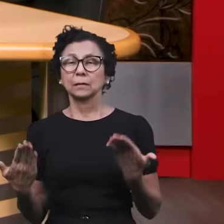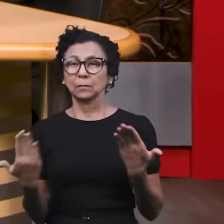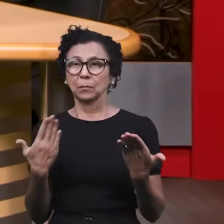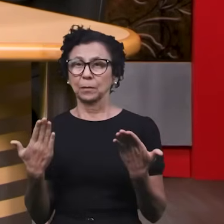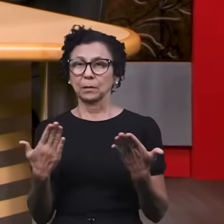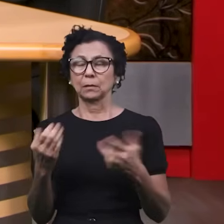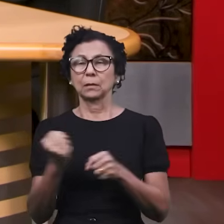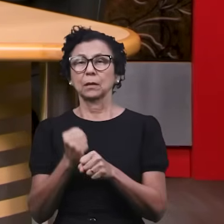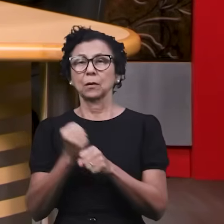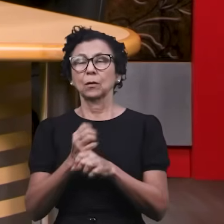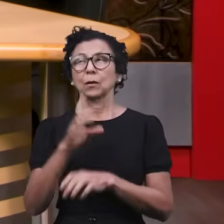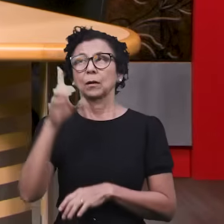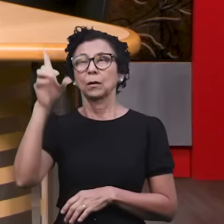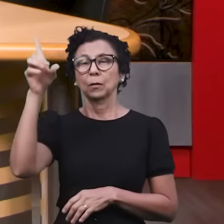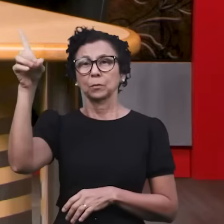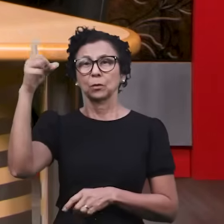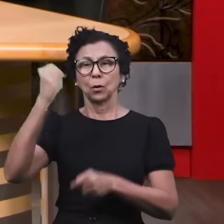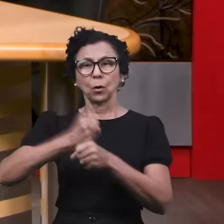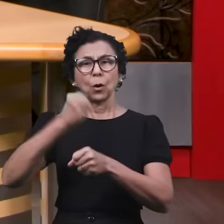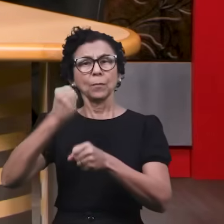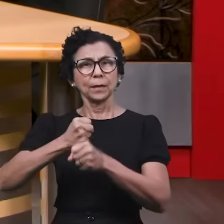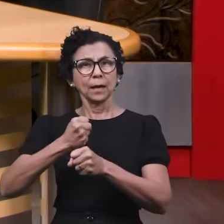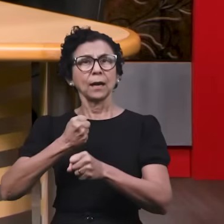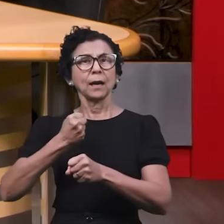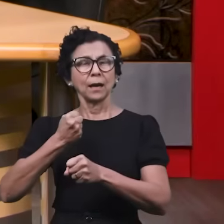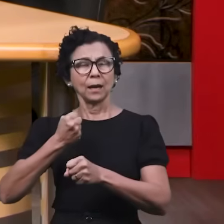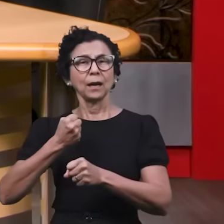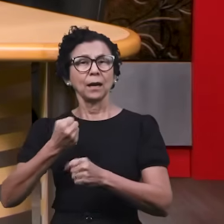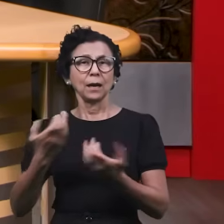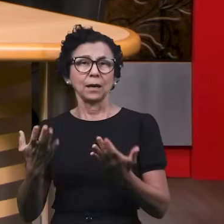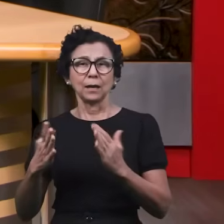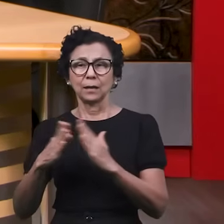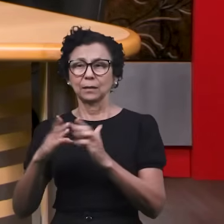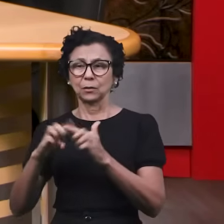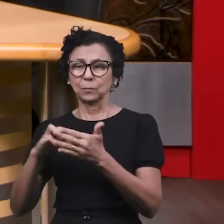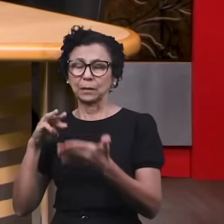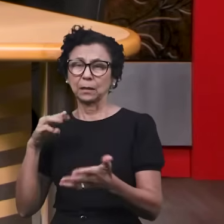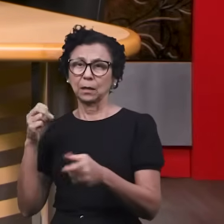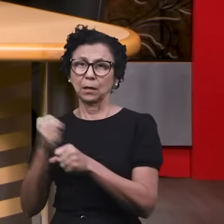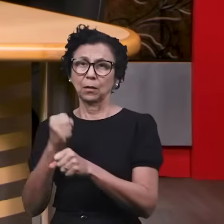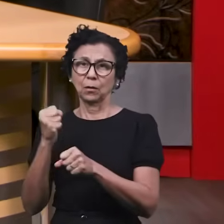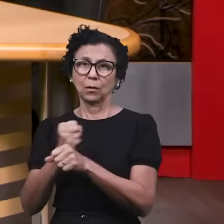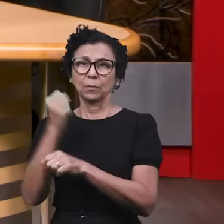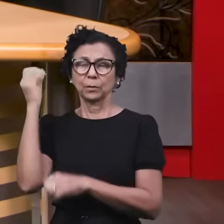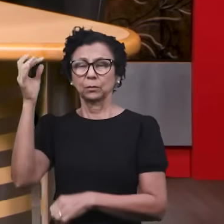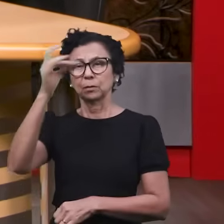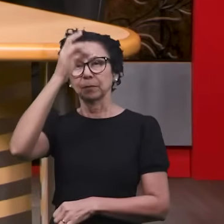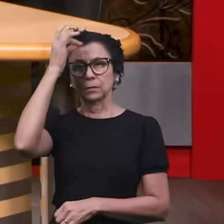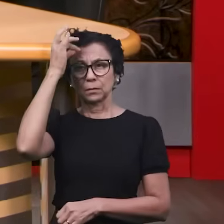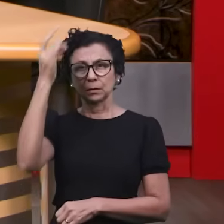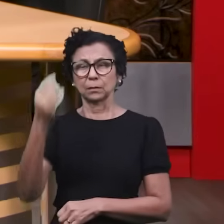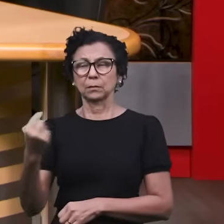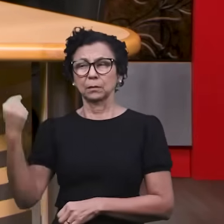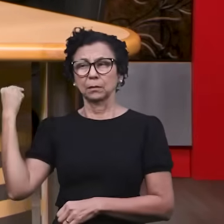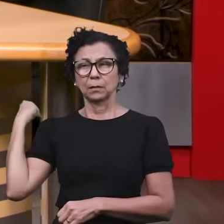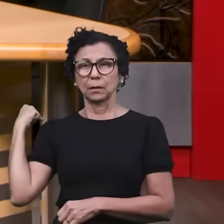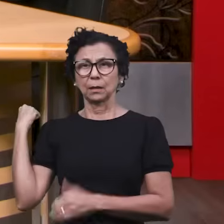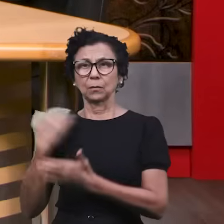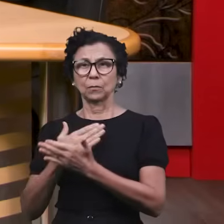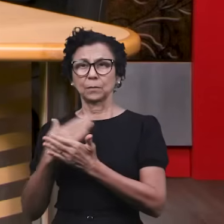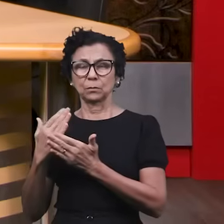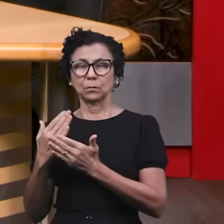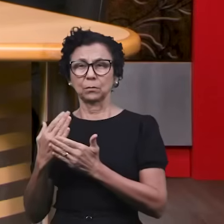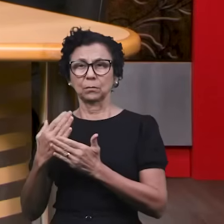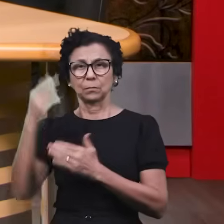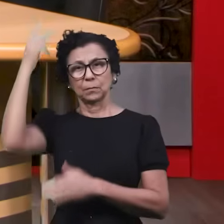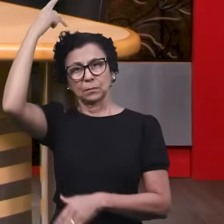construção. A obra é uma construção. Estou falando aqui da Igreja Cristã Maranata. A obra do Espírito Santo, que começa lá no Pentecostes, ela tem um